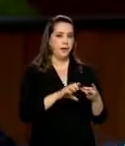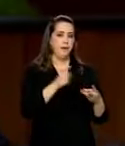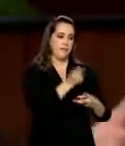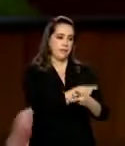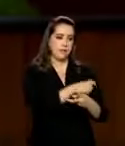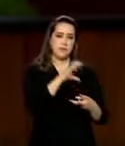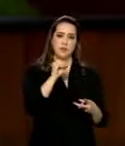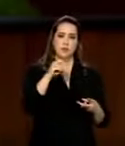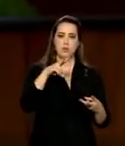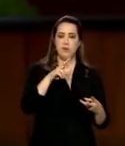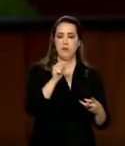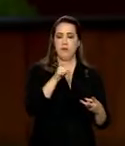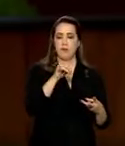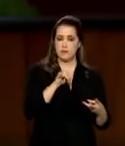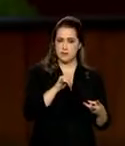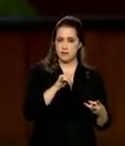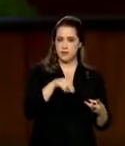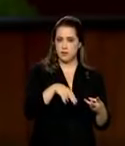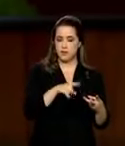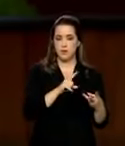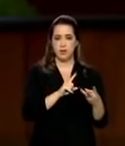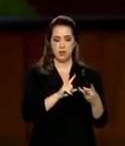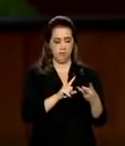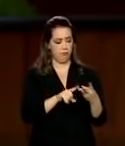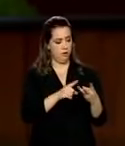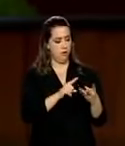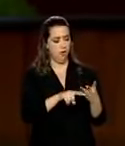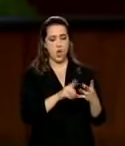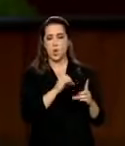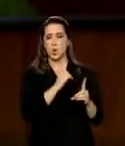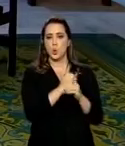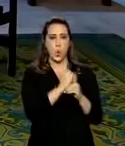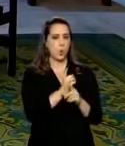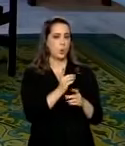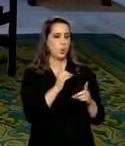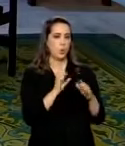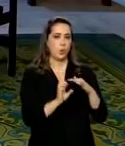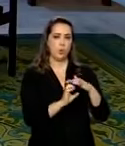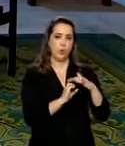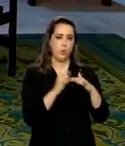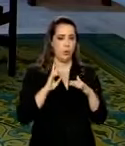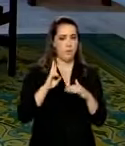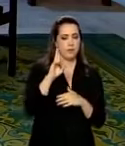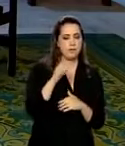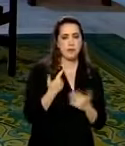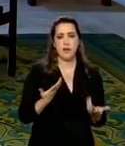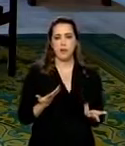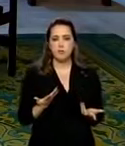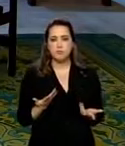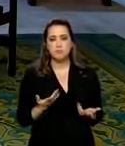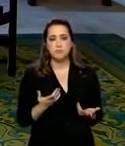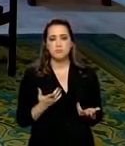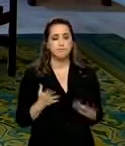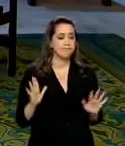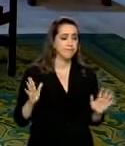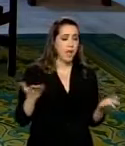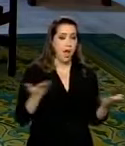passou a ser crime encontro com empresário no Brasil, se bem que foi encontro fortuito aquele do ministro. Bem, o que que interessa? Estou com consciência tranquila, estou fazendo o